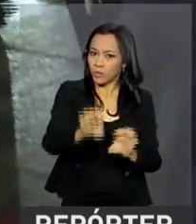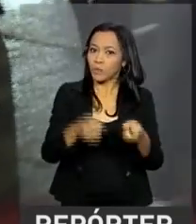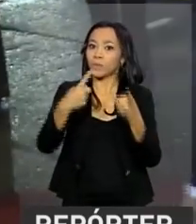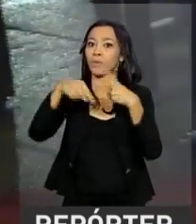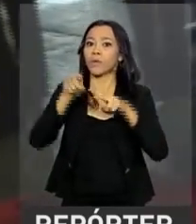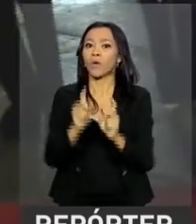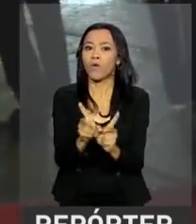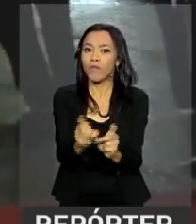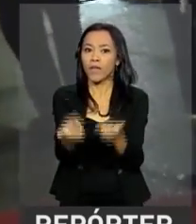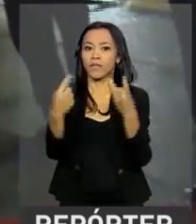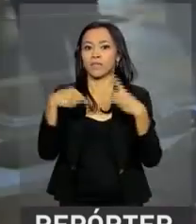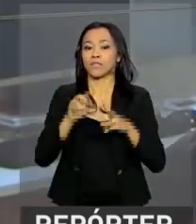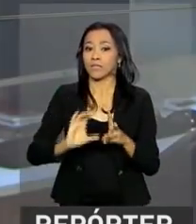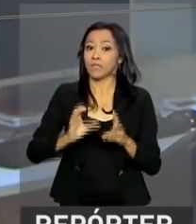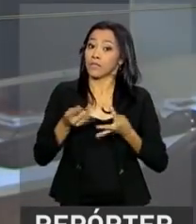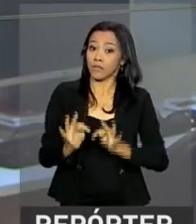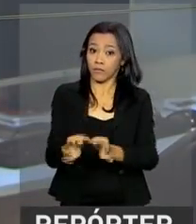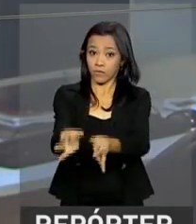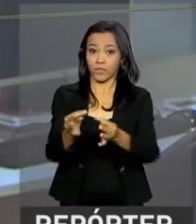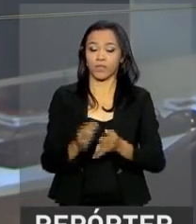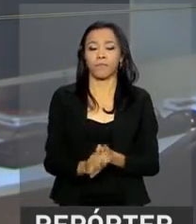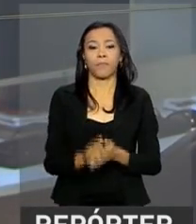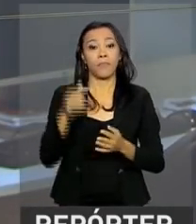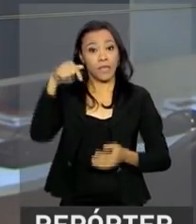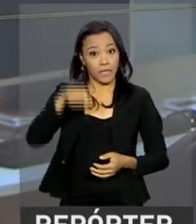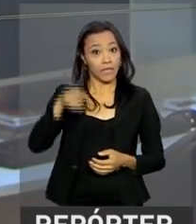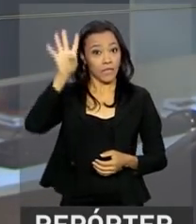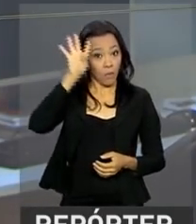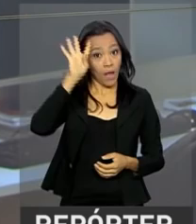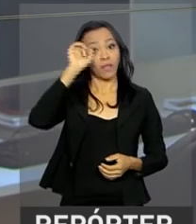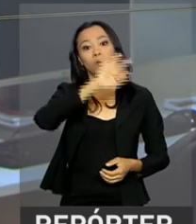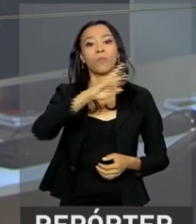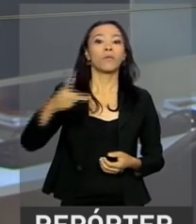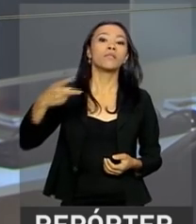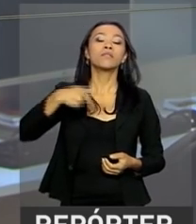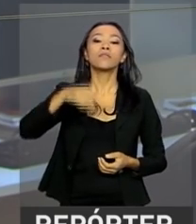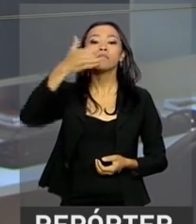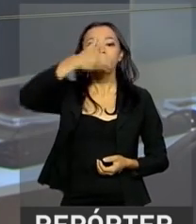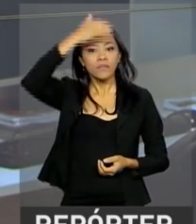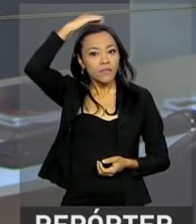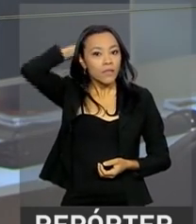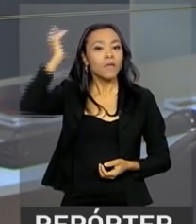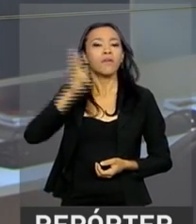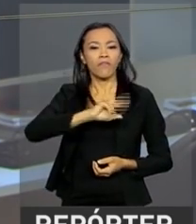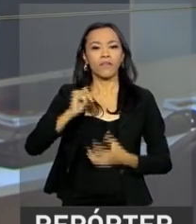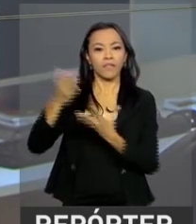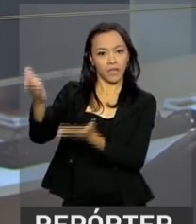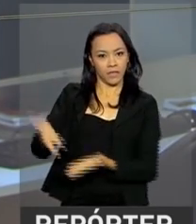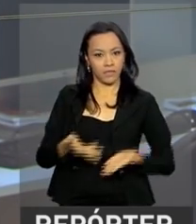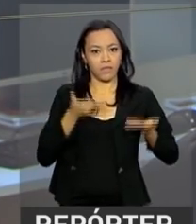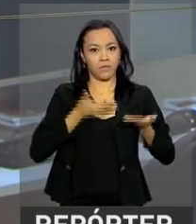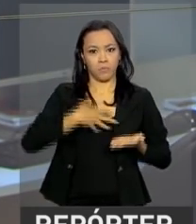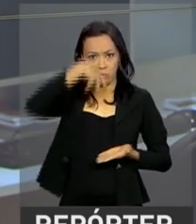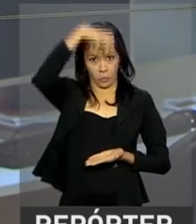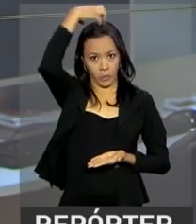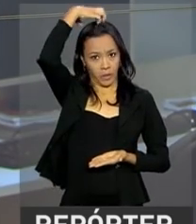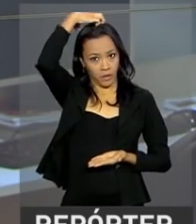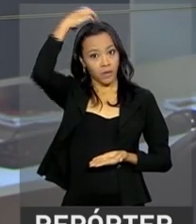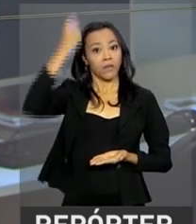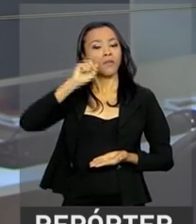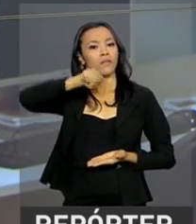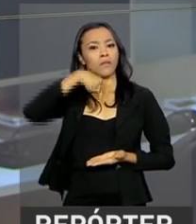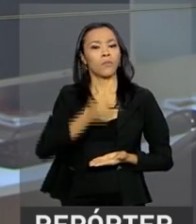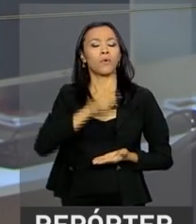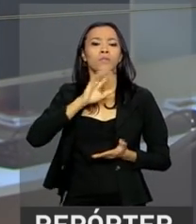e ciência e tecnologia. Nesta quarta-feira, o presidente Temer vai ser recebido pelo imperador Akihito e terá reunião